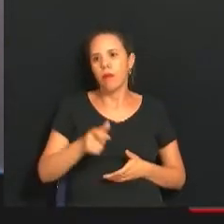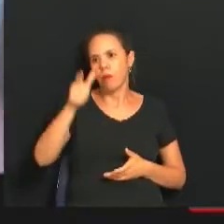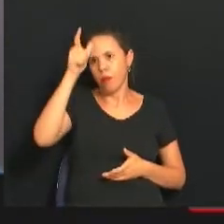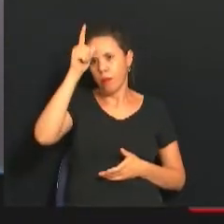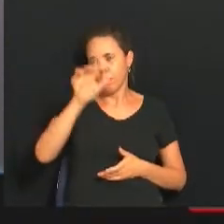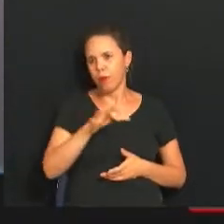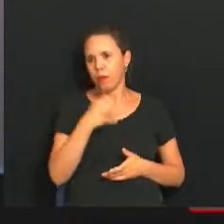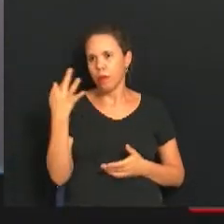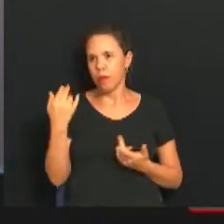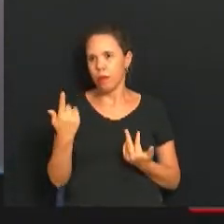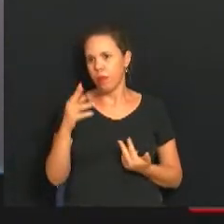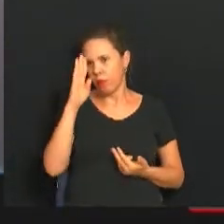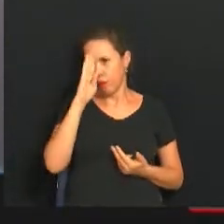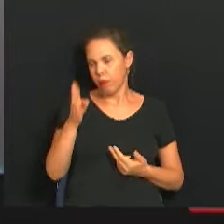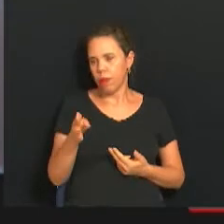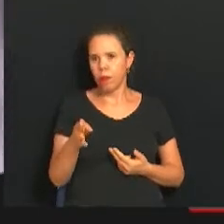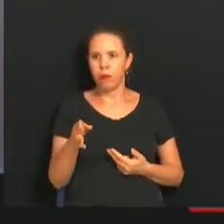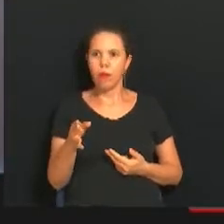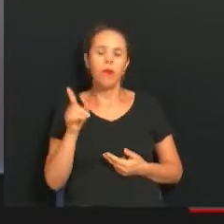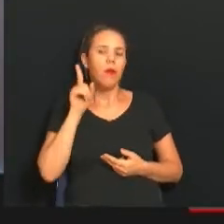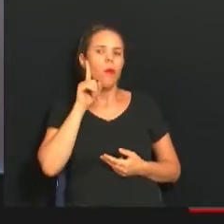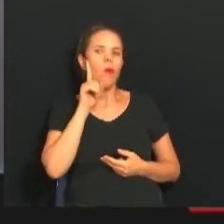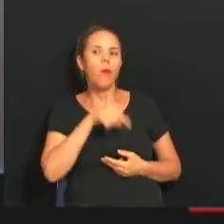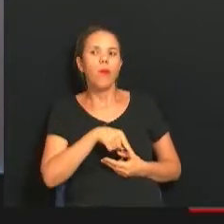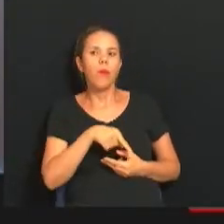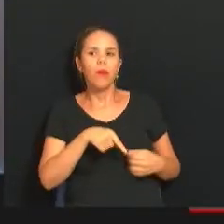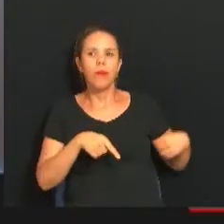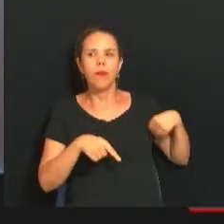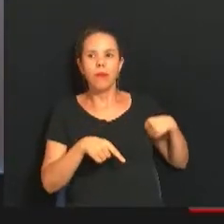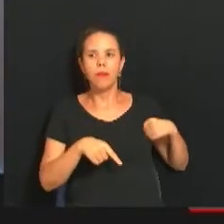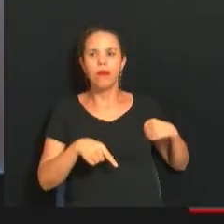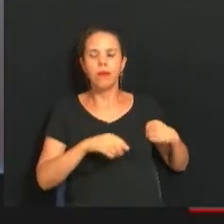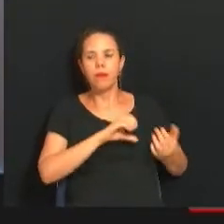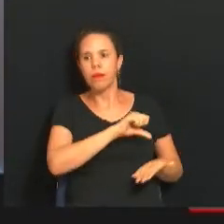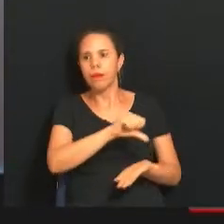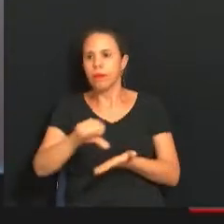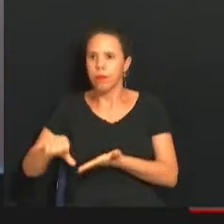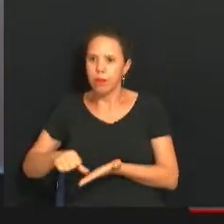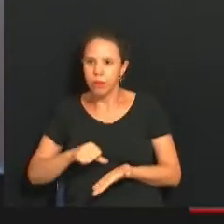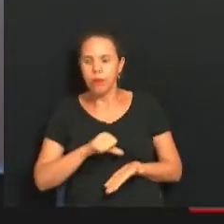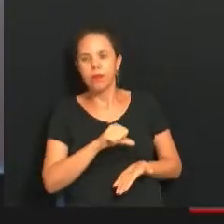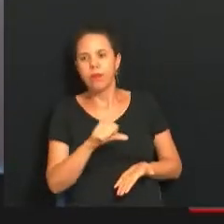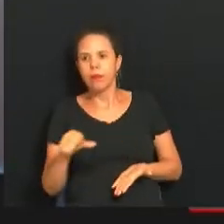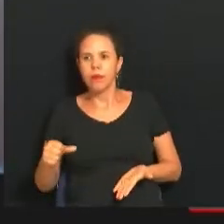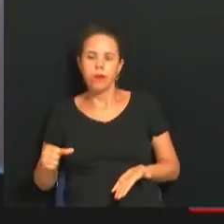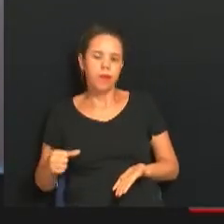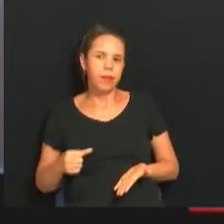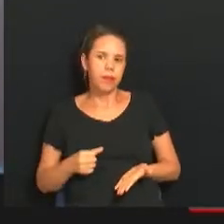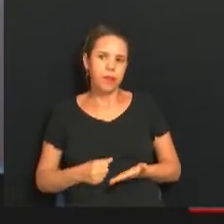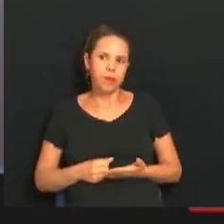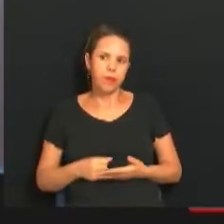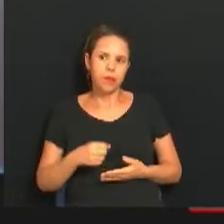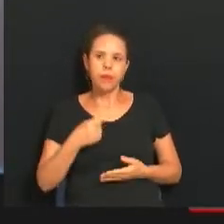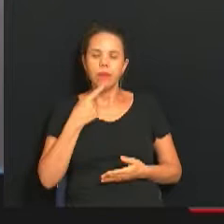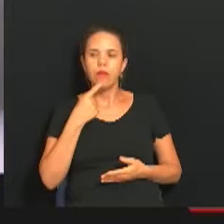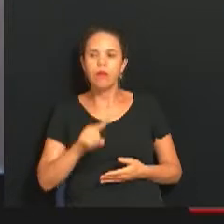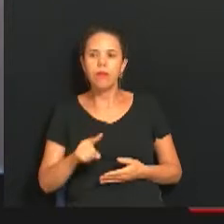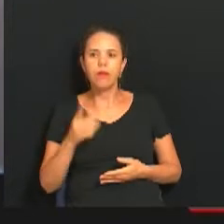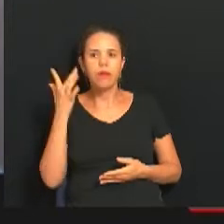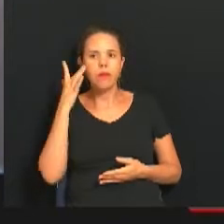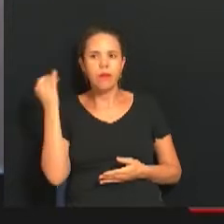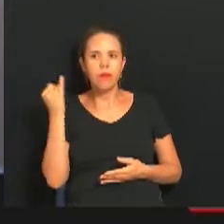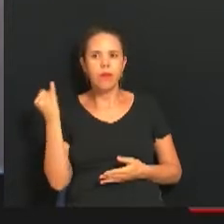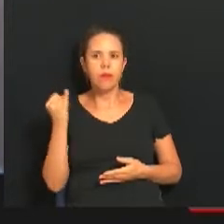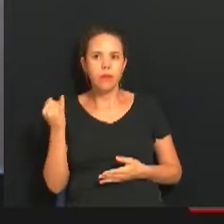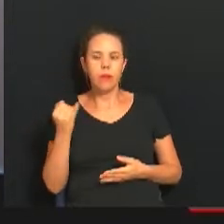e principalmente estadunidenses no território ucraniano, justamente na fronteira com a Rússia. Acho importante a gente